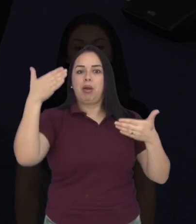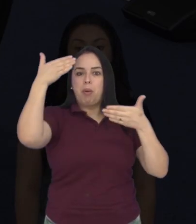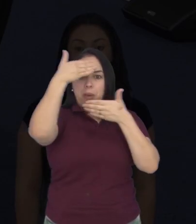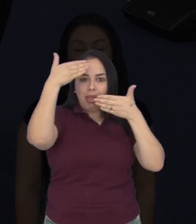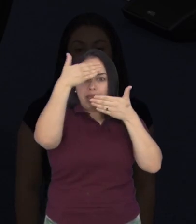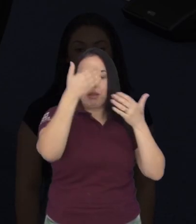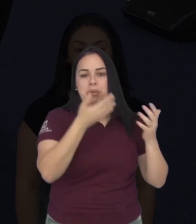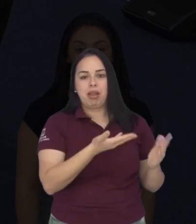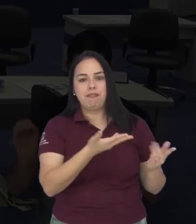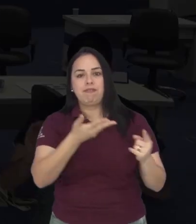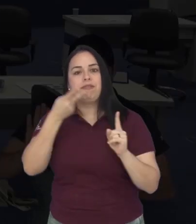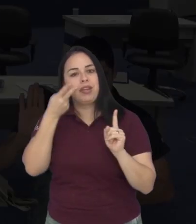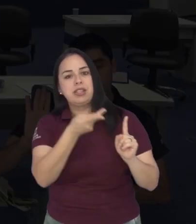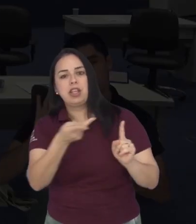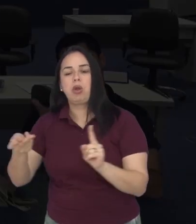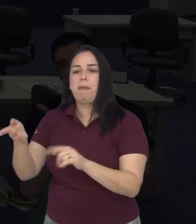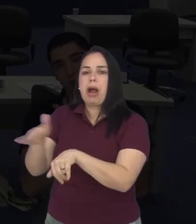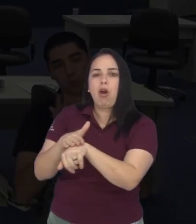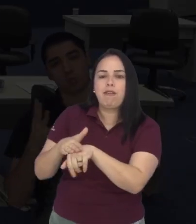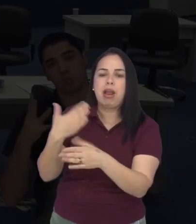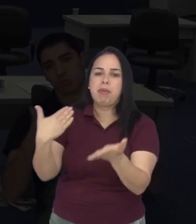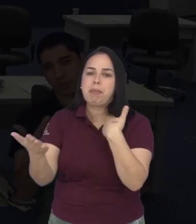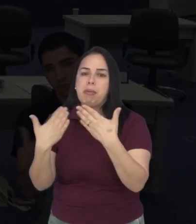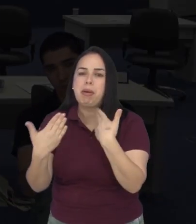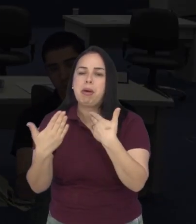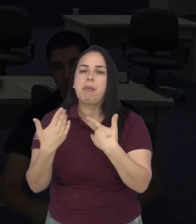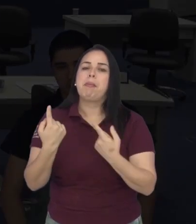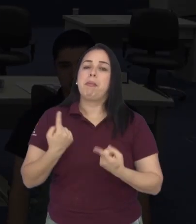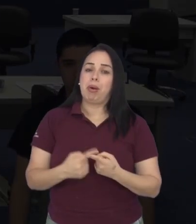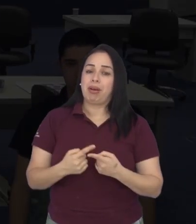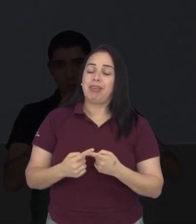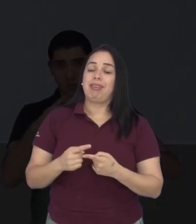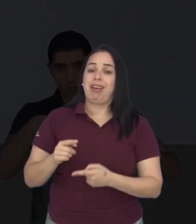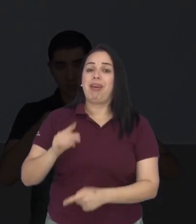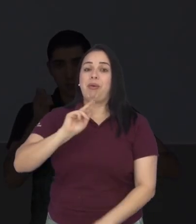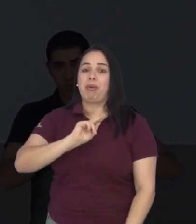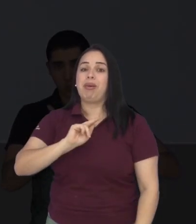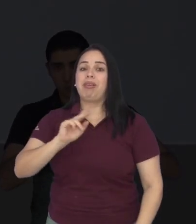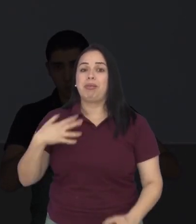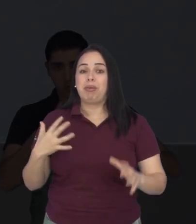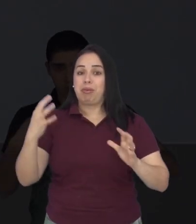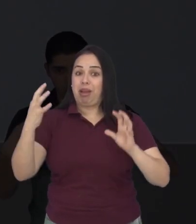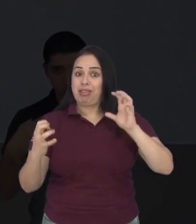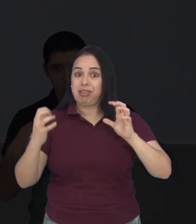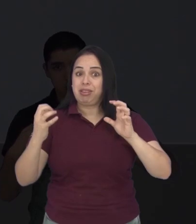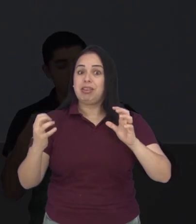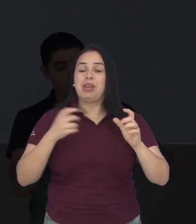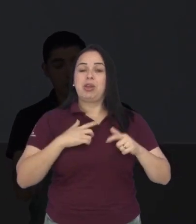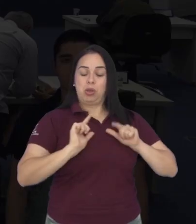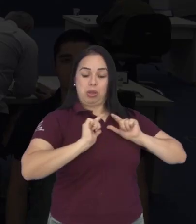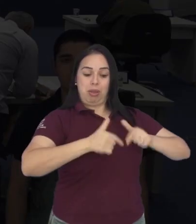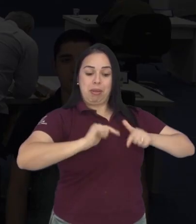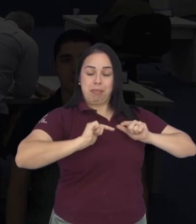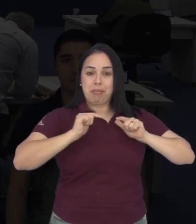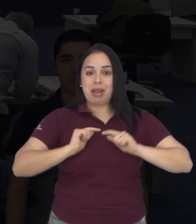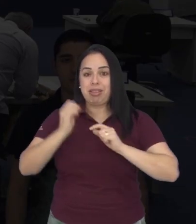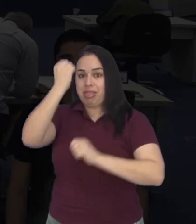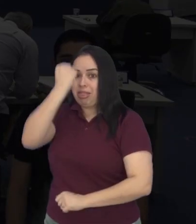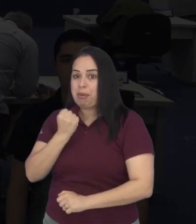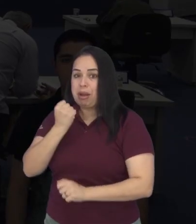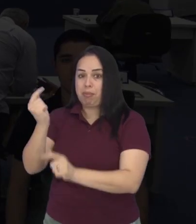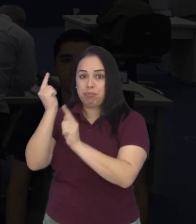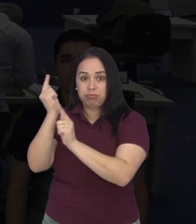Outra matéria aprovada é do vereador Fabião Zagueiro. O objetivo é ampliar a implantação de semáforos interativos na